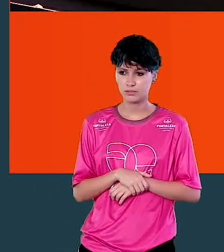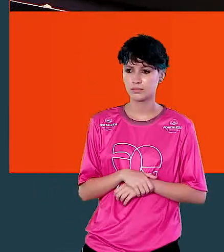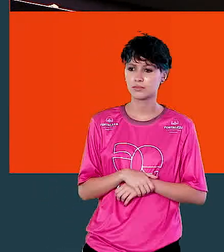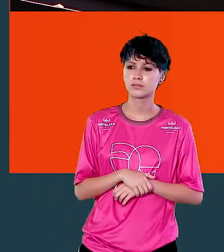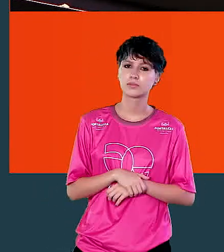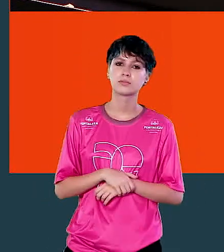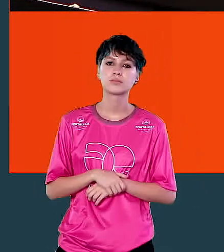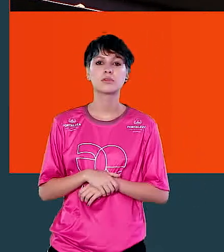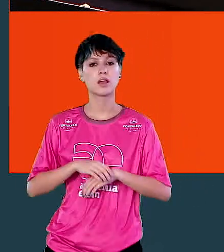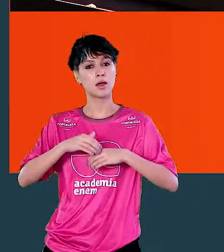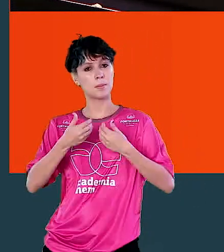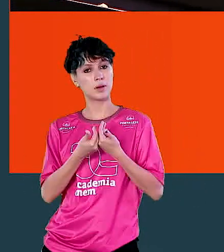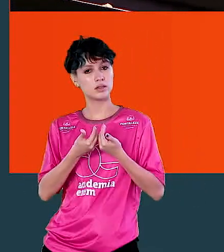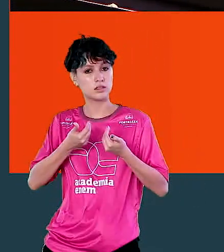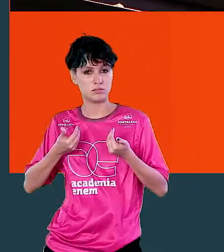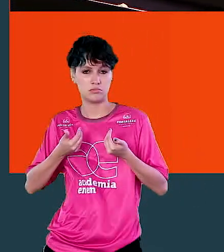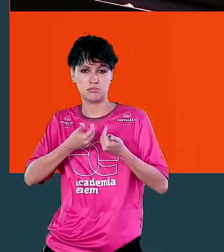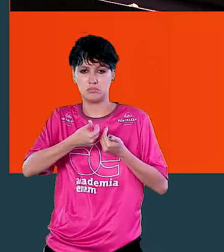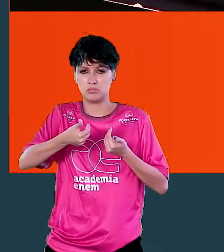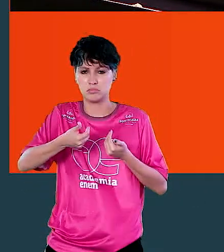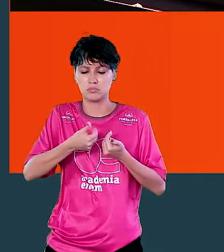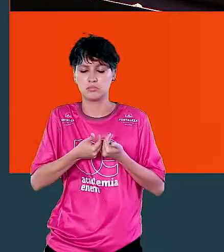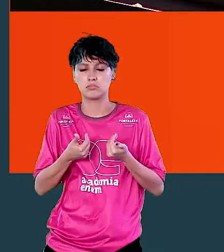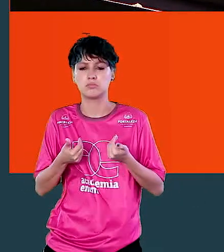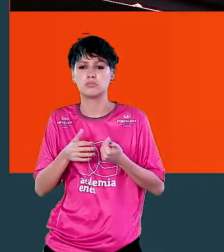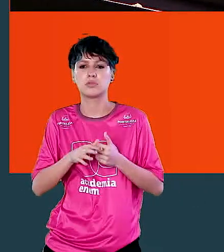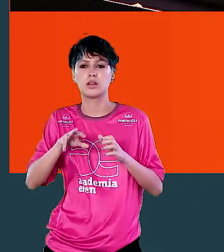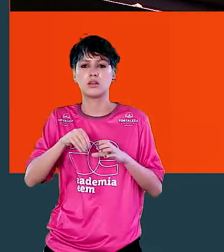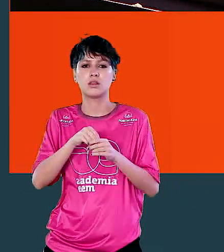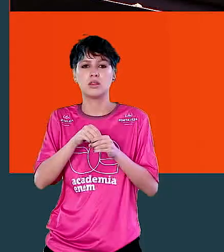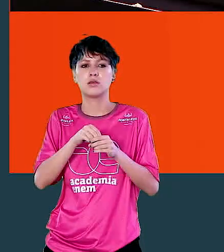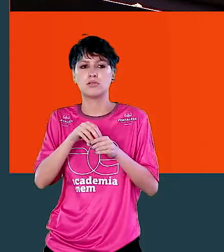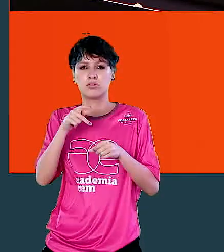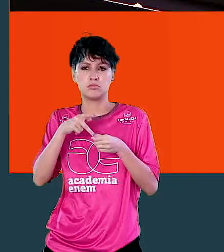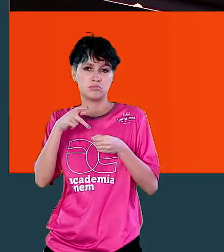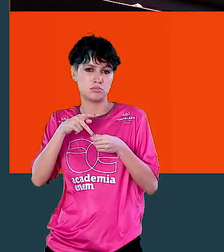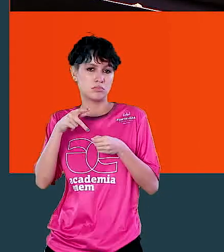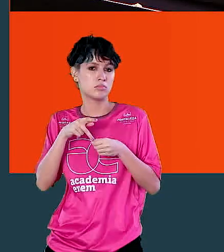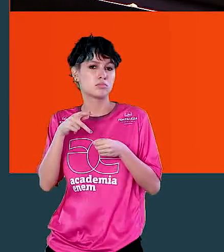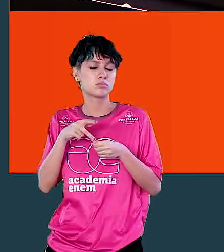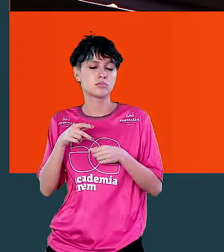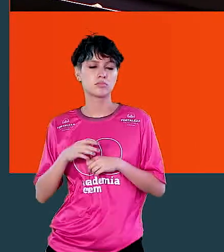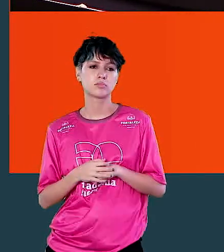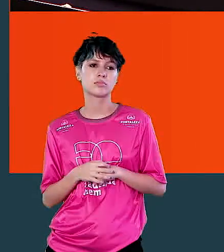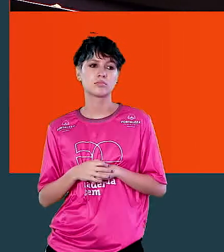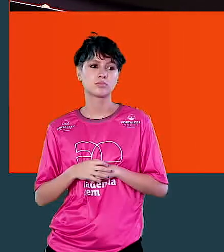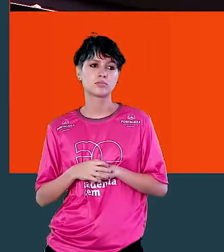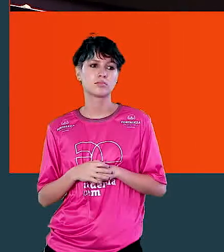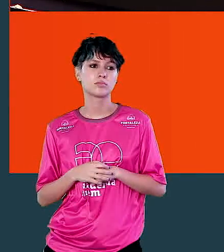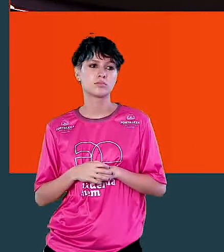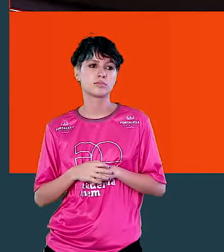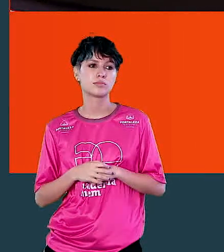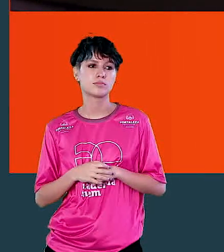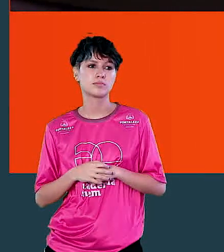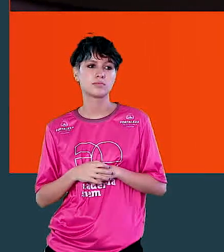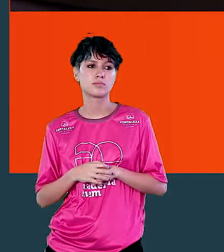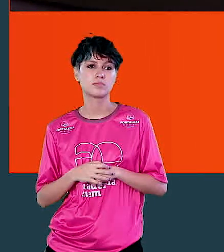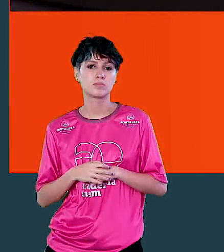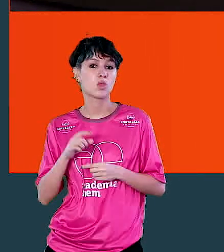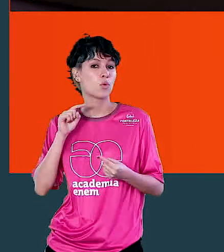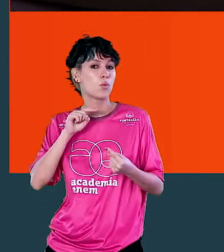Para a separação dos constituintes, ou seja, o que compõe o petróleo, com o objetivo de produzir a